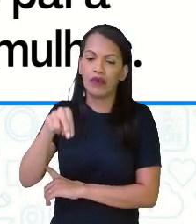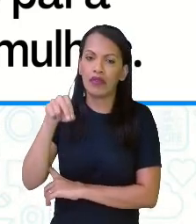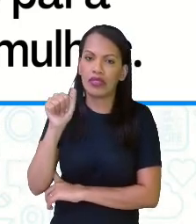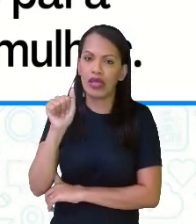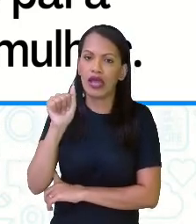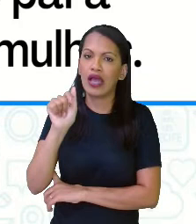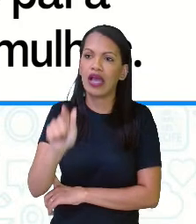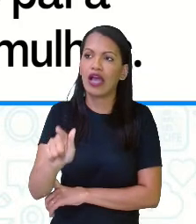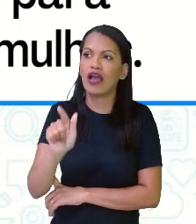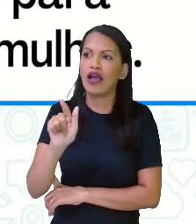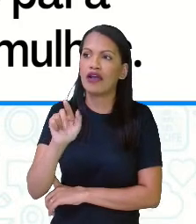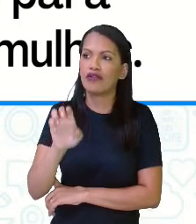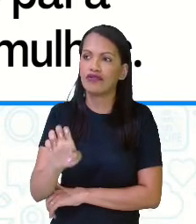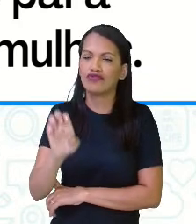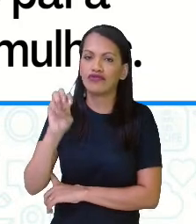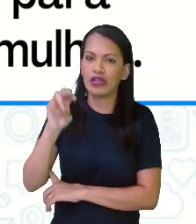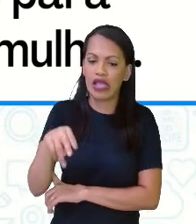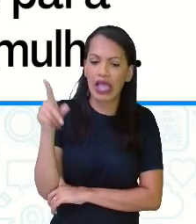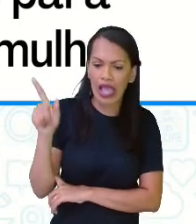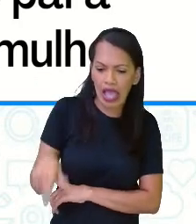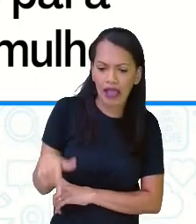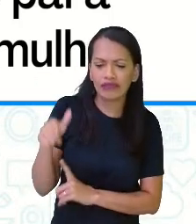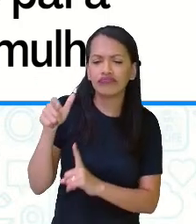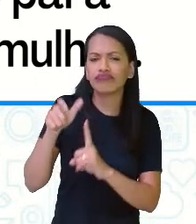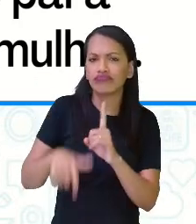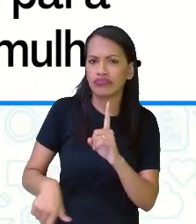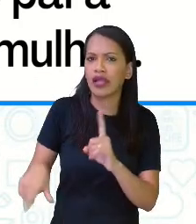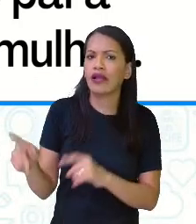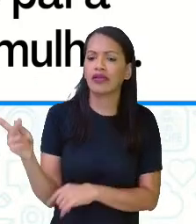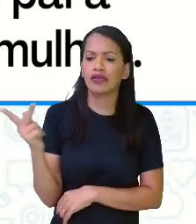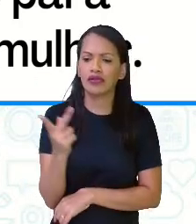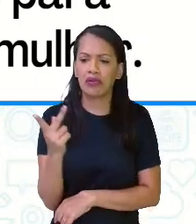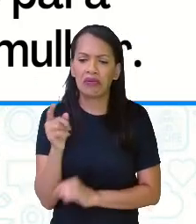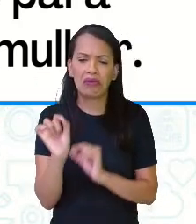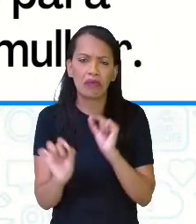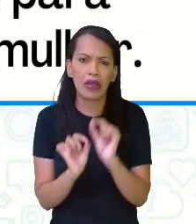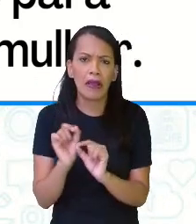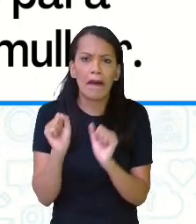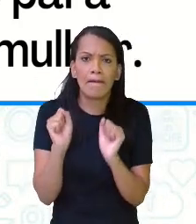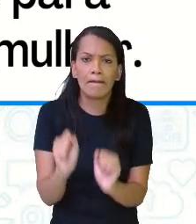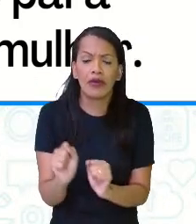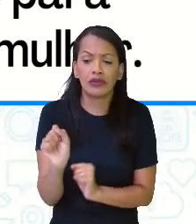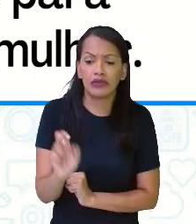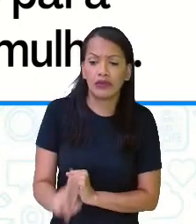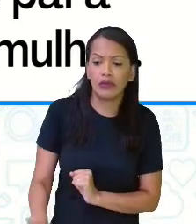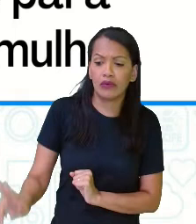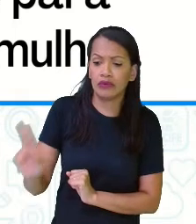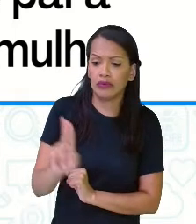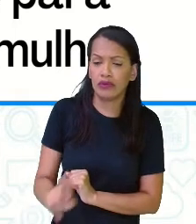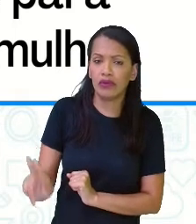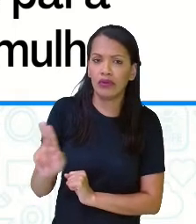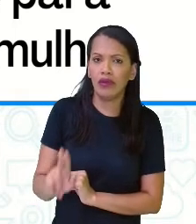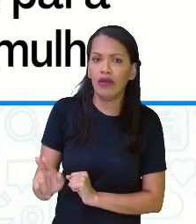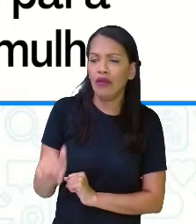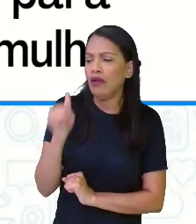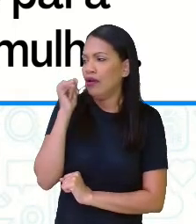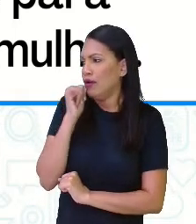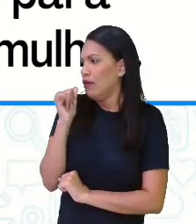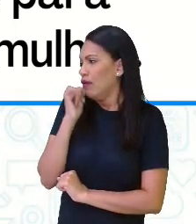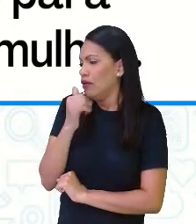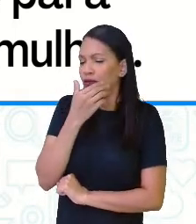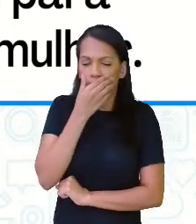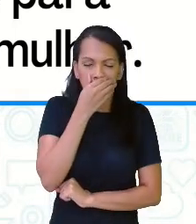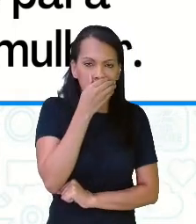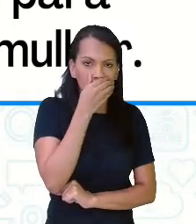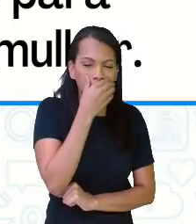personagem. Por quê? Ela é uma palavra que é comum de dois gêneros, ou seja, pode ser usado tanto para o homem